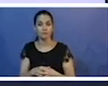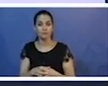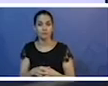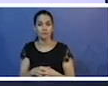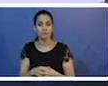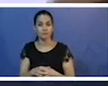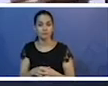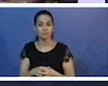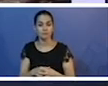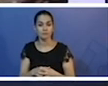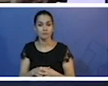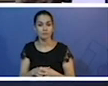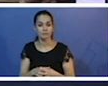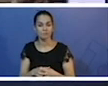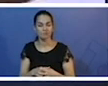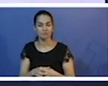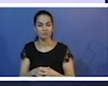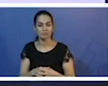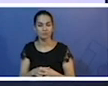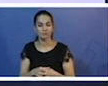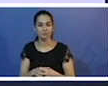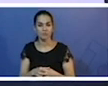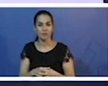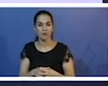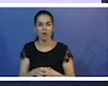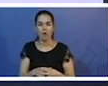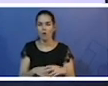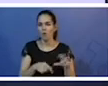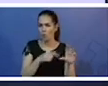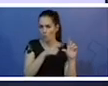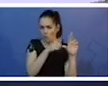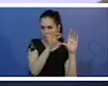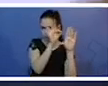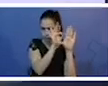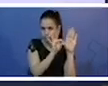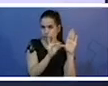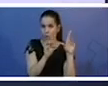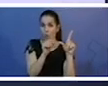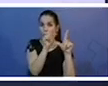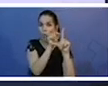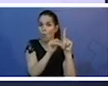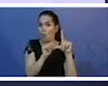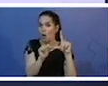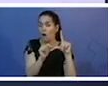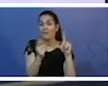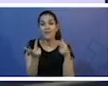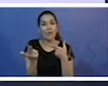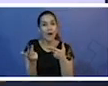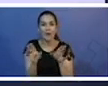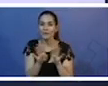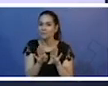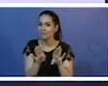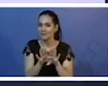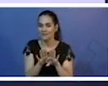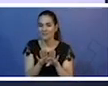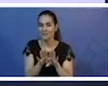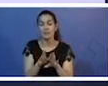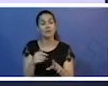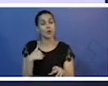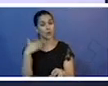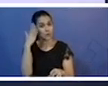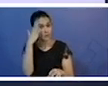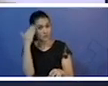E a propósito, os ângulos aqui, ó, também vão ser iguais. Portanto, eu